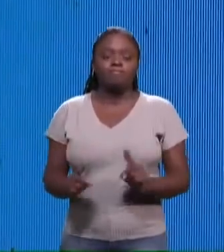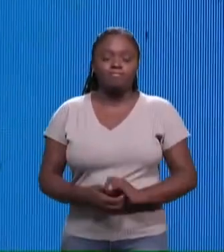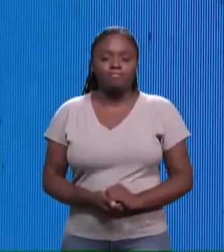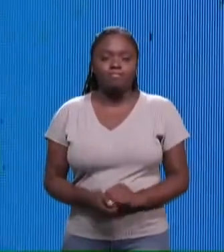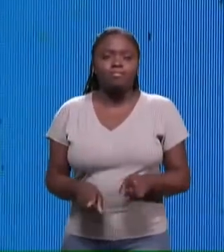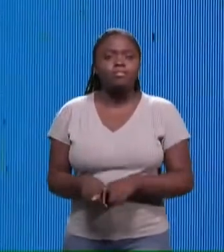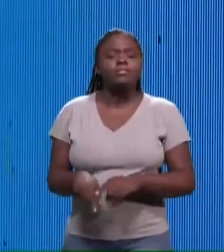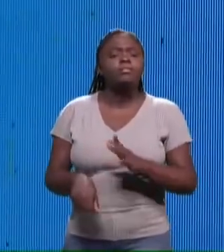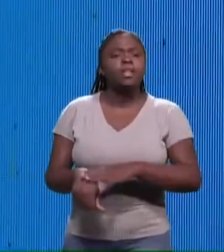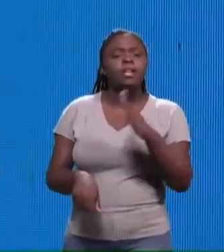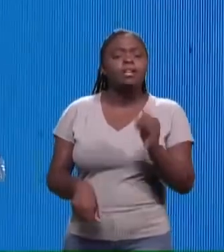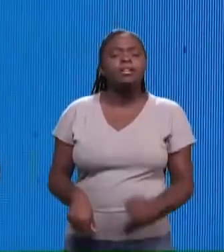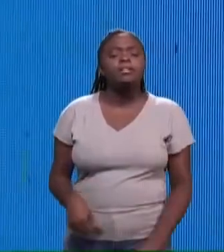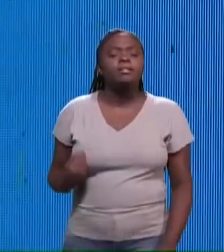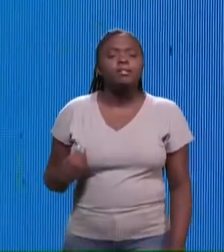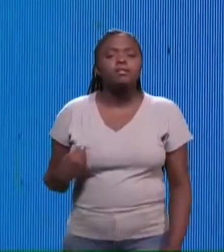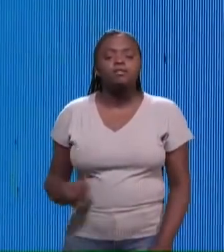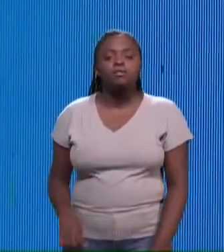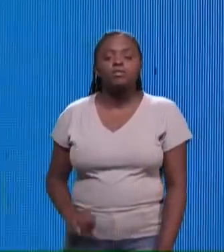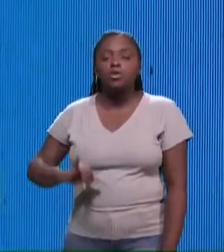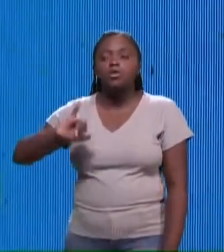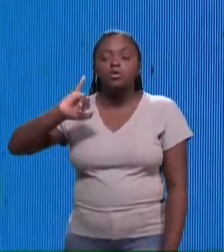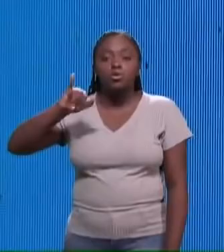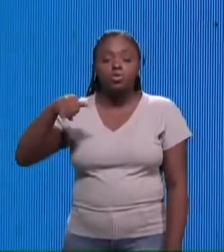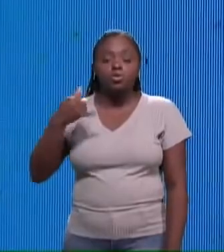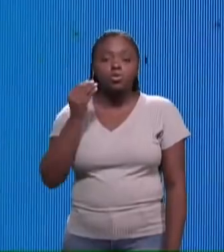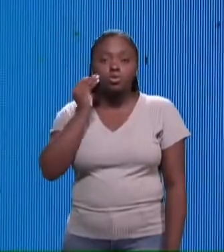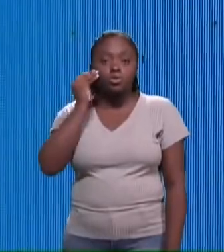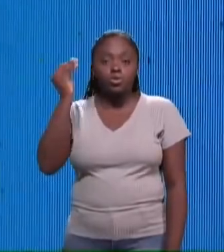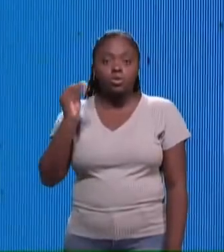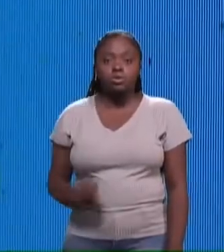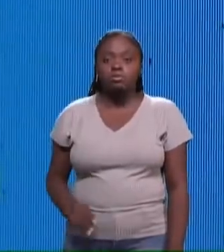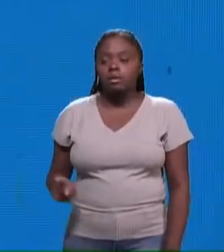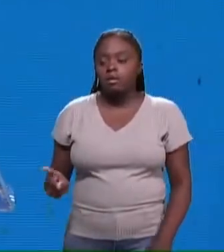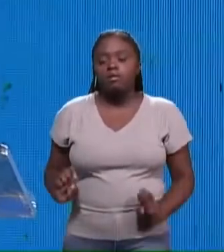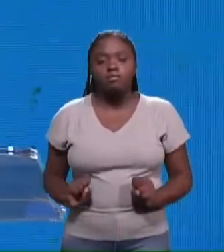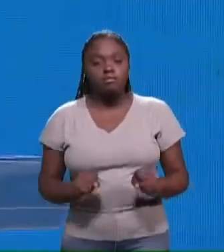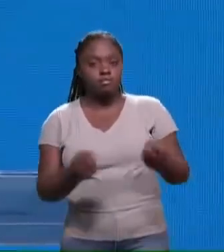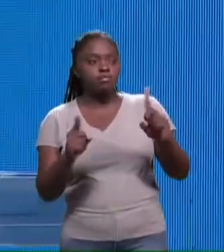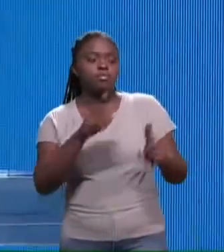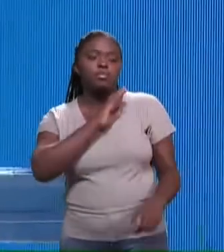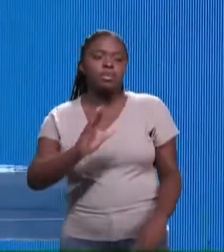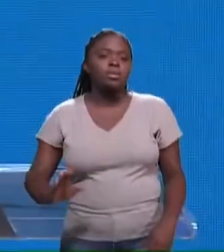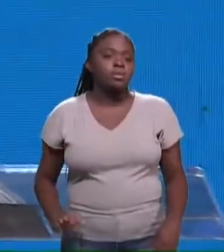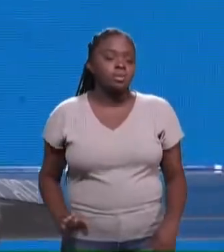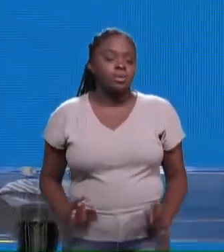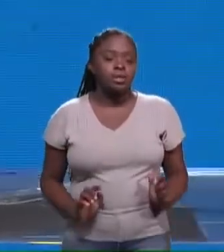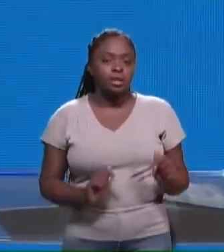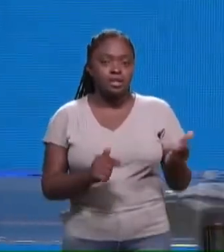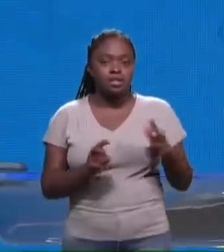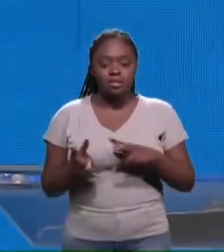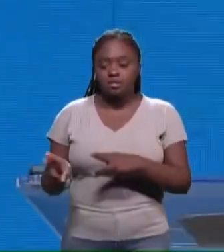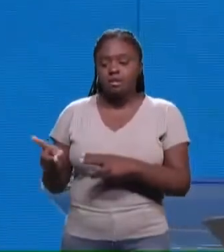Quem mais viveu isso? Judas. Não resistiu a um Cristo que não agia como ele queria. Você sabia